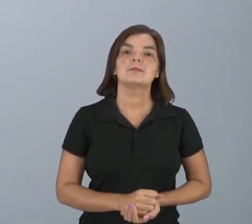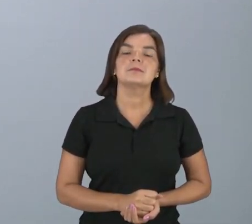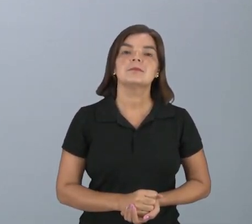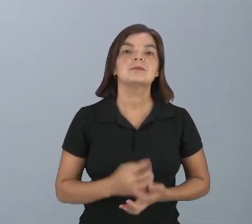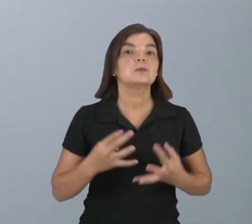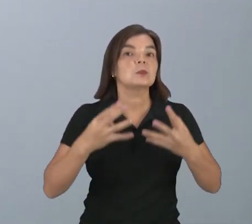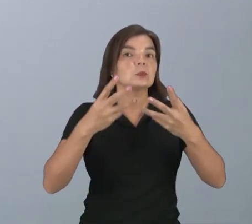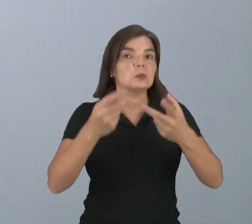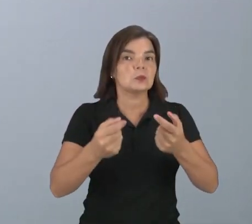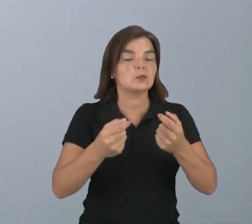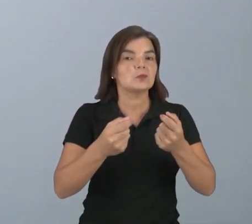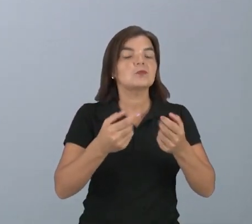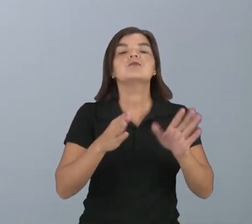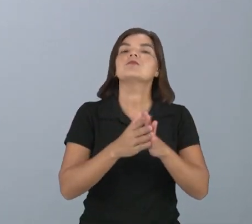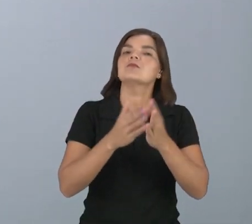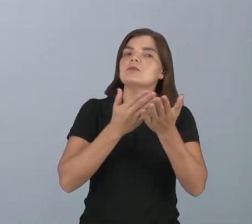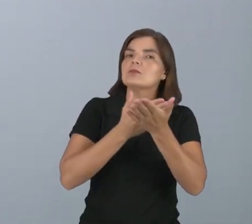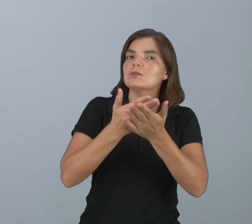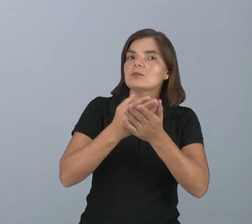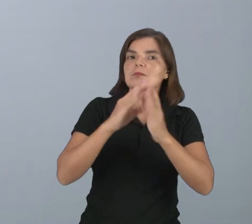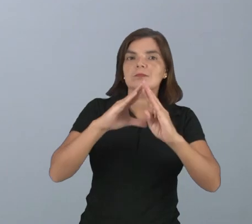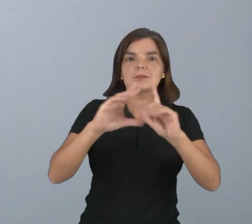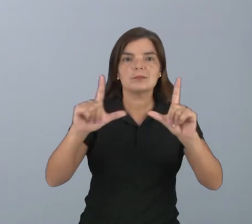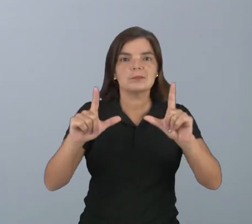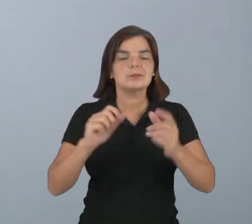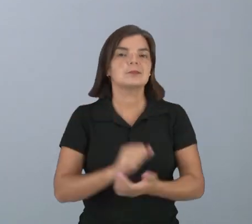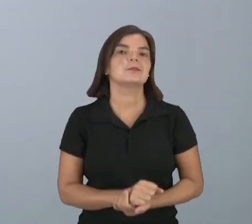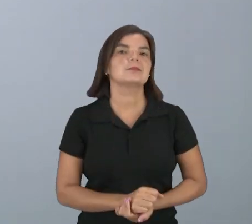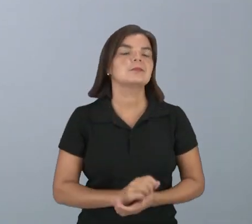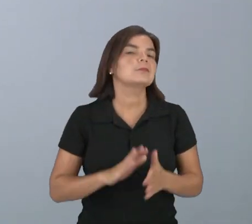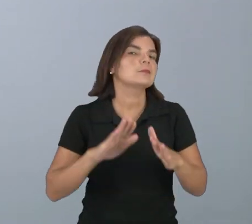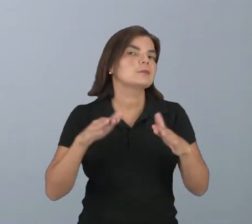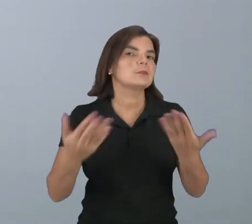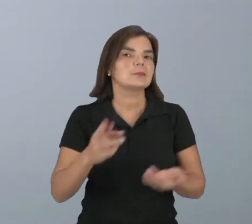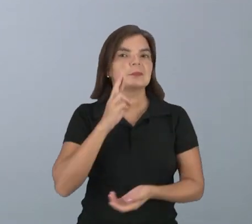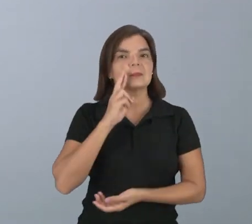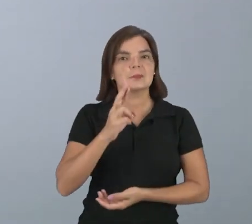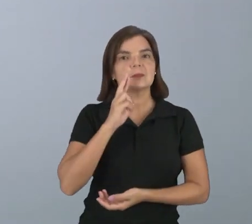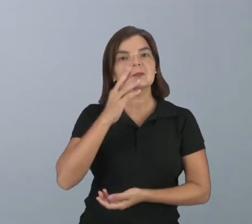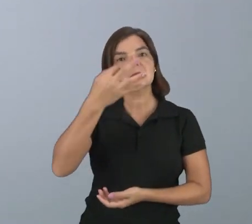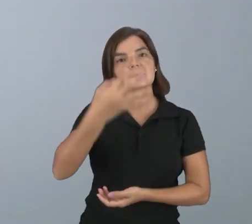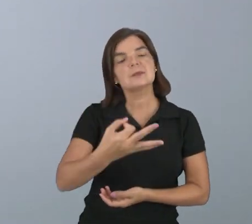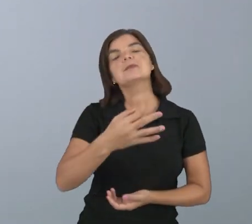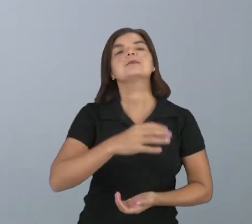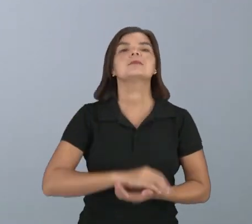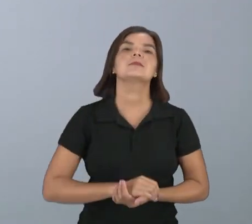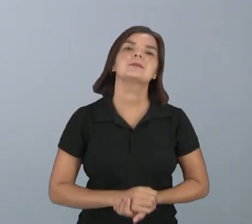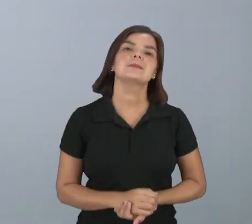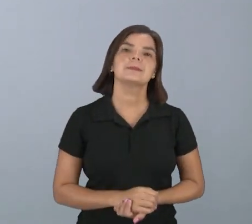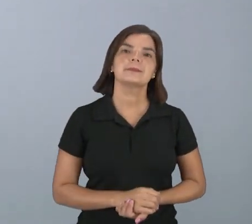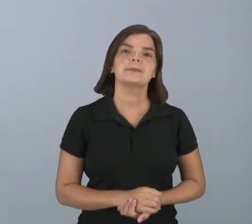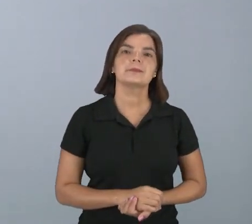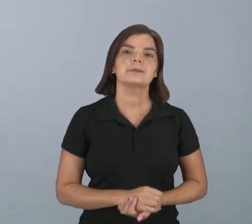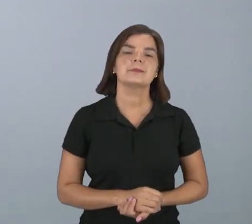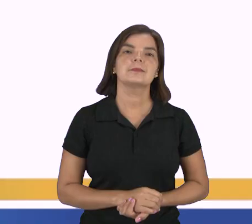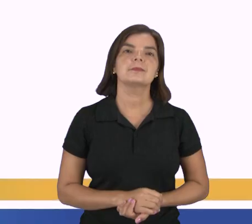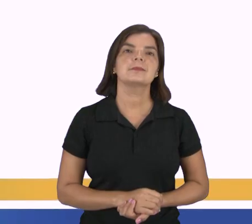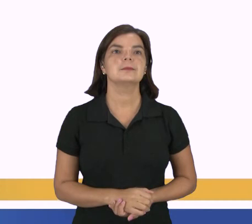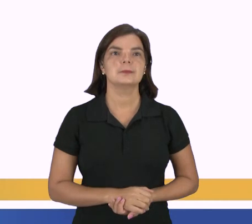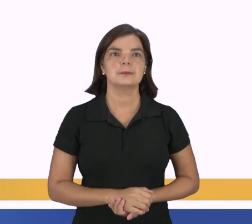todo aquele enunciado que está ali explícito. Então, qual seria aqui a resposta para essa questão? Vamos